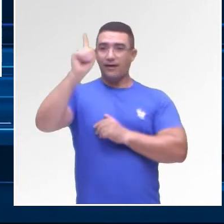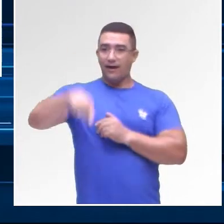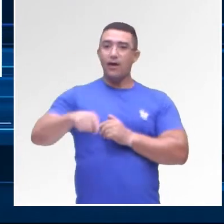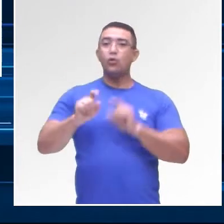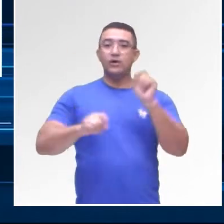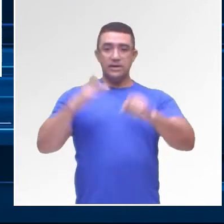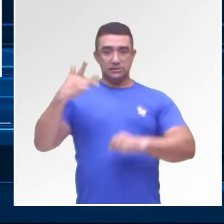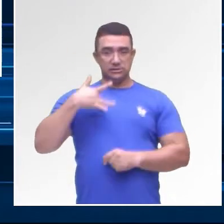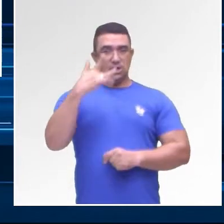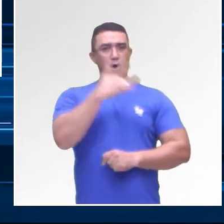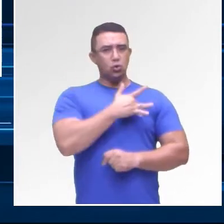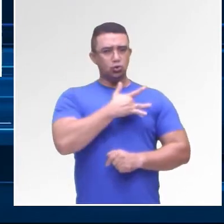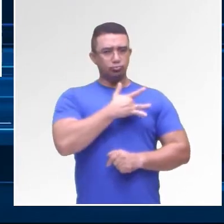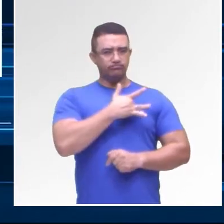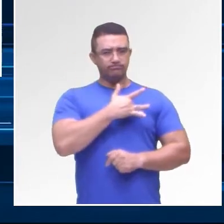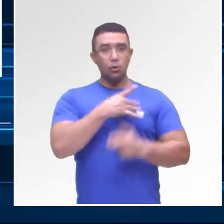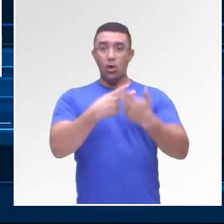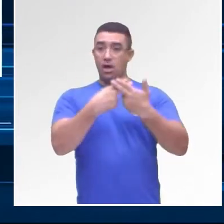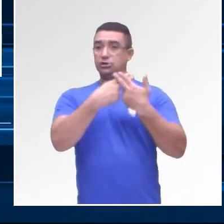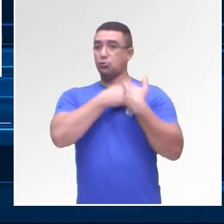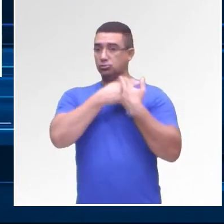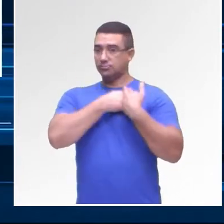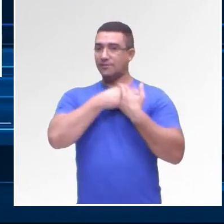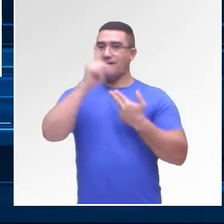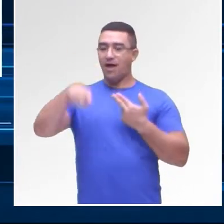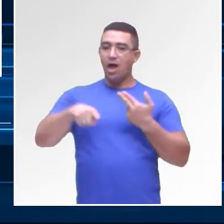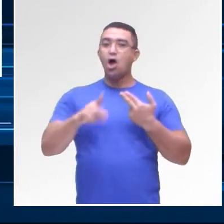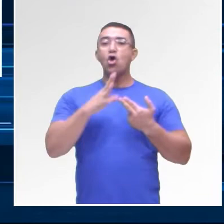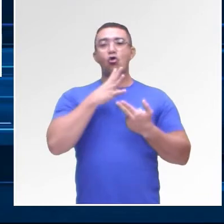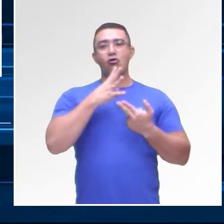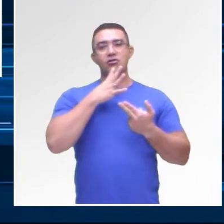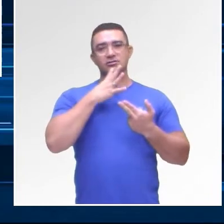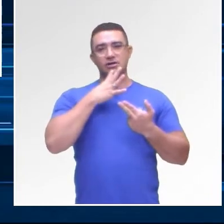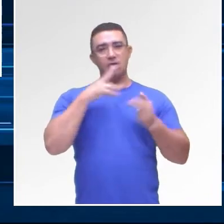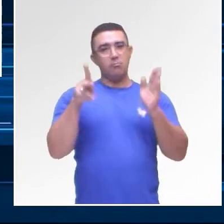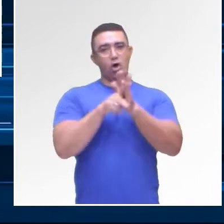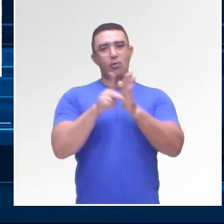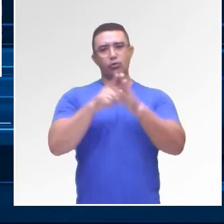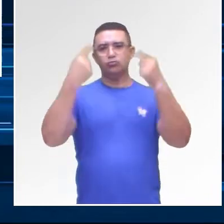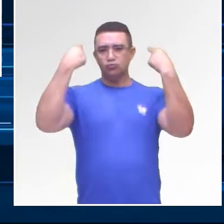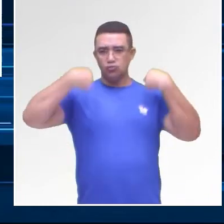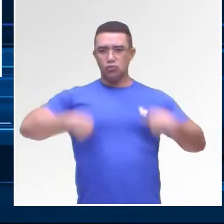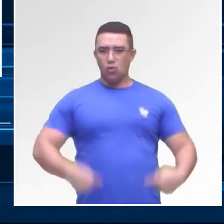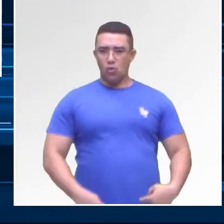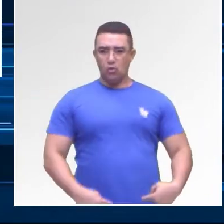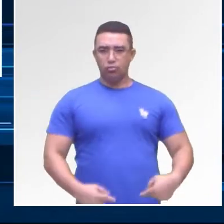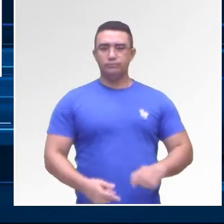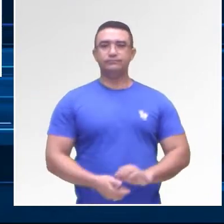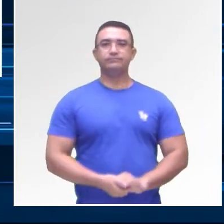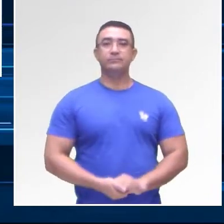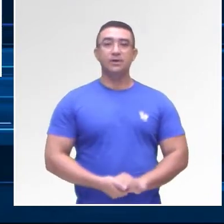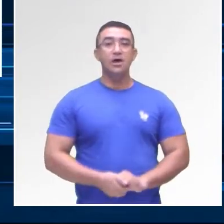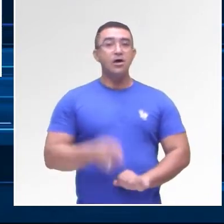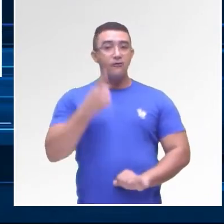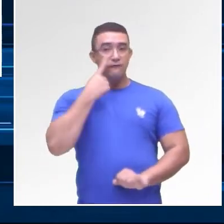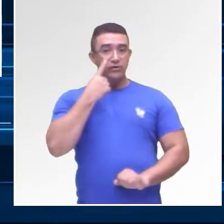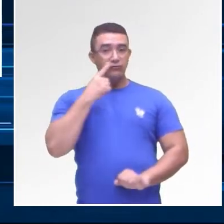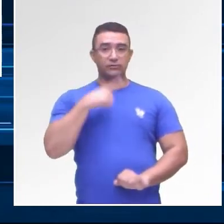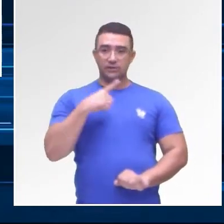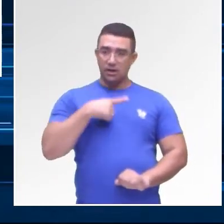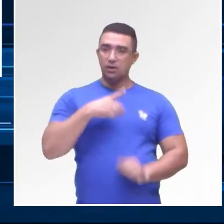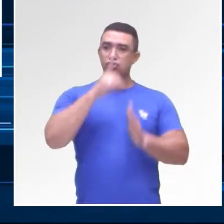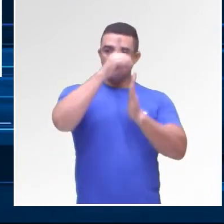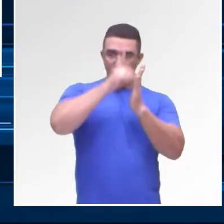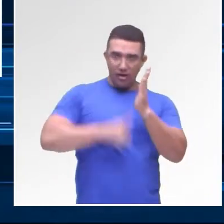o compromisso é cuidar e conhecer seu próprio corpo. Então, vocês viram que nós temos aí tantos os